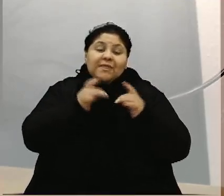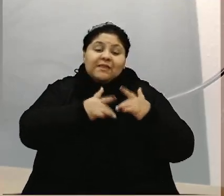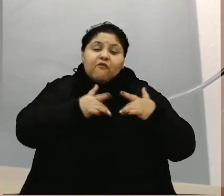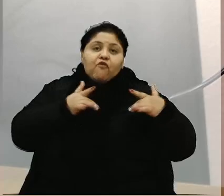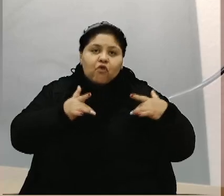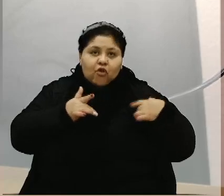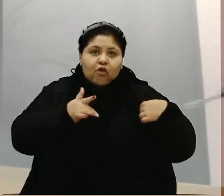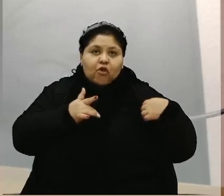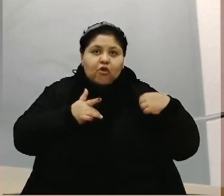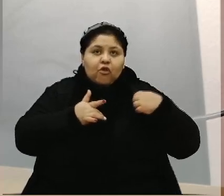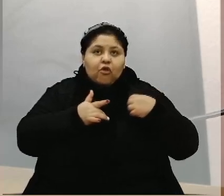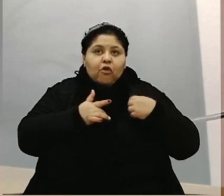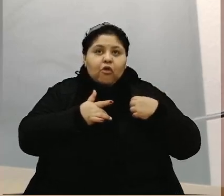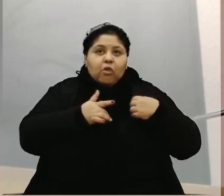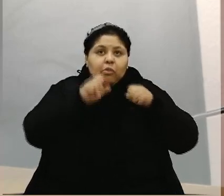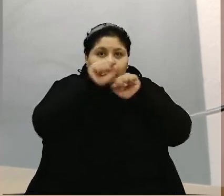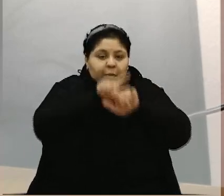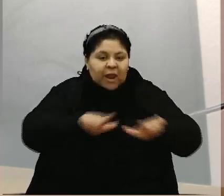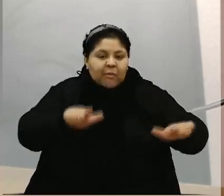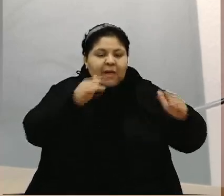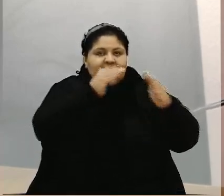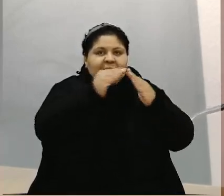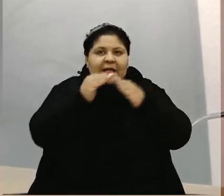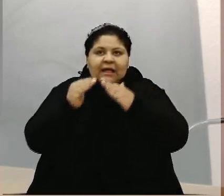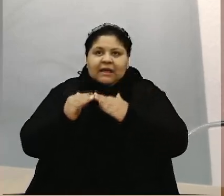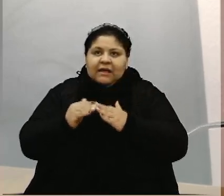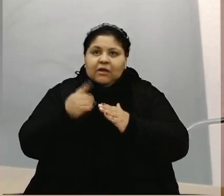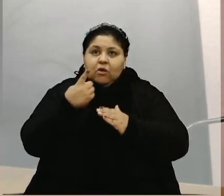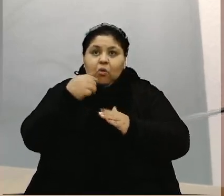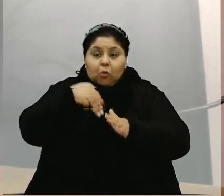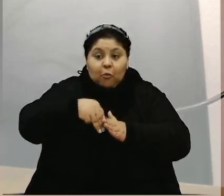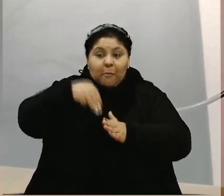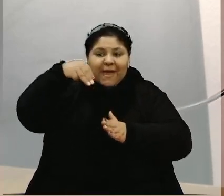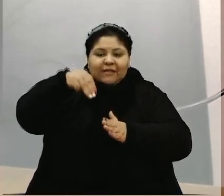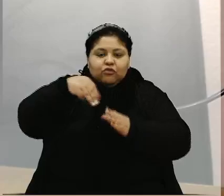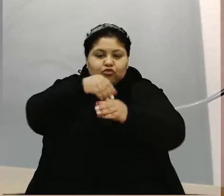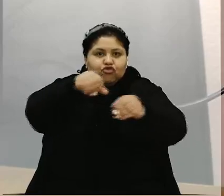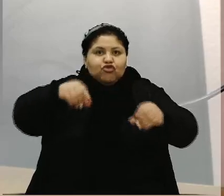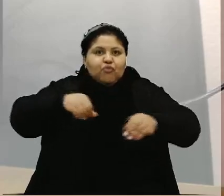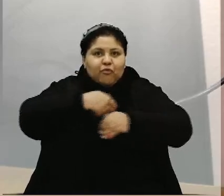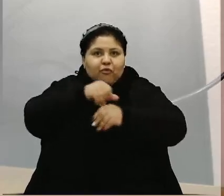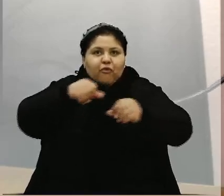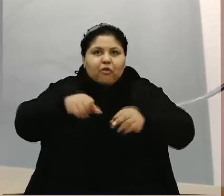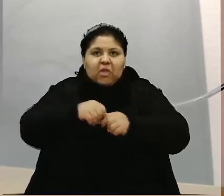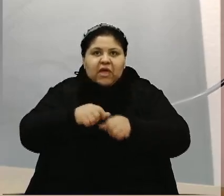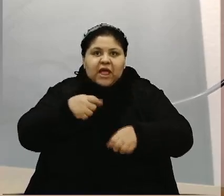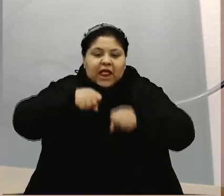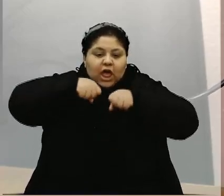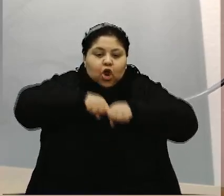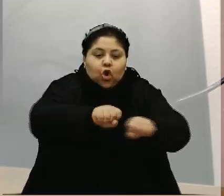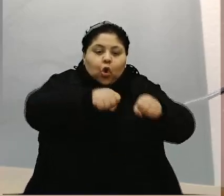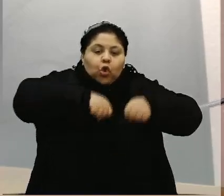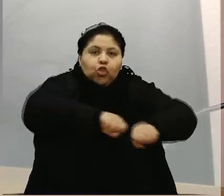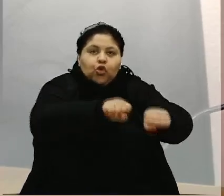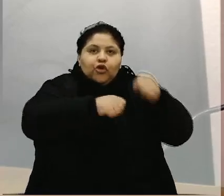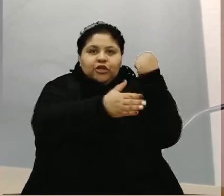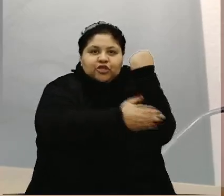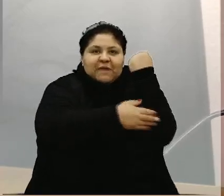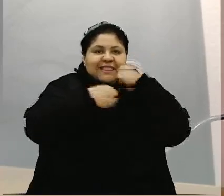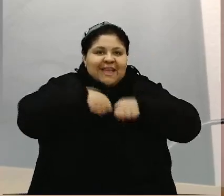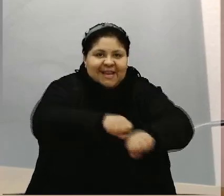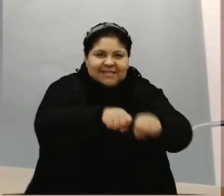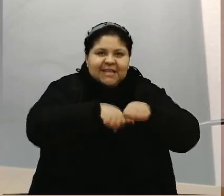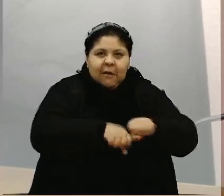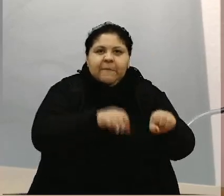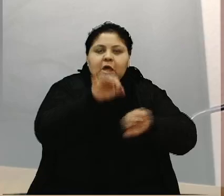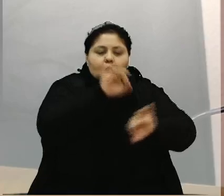para lavar casas, tirar barro, né? Às vezes 1 metro de barro. Né? Arrumamos aqueles rodos de madeira, organizamos, né? Fizemos almoço